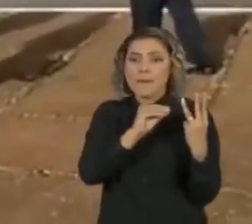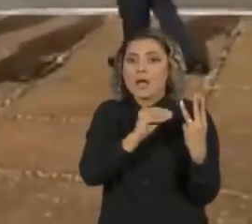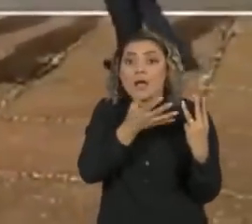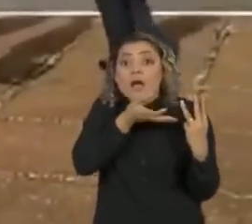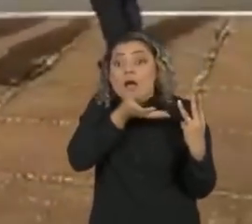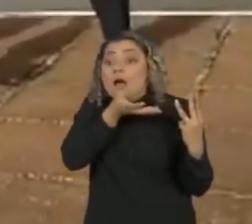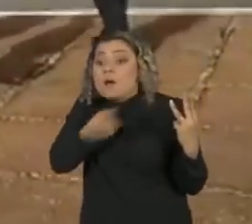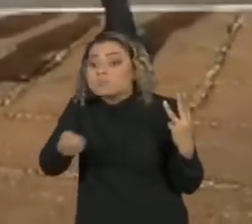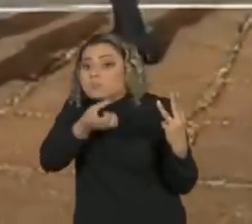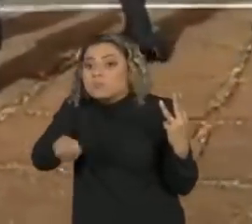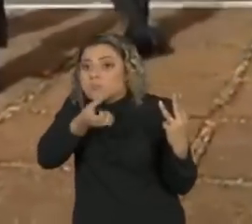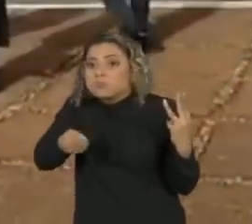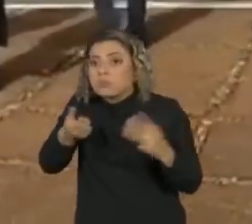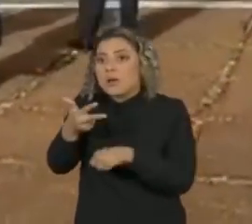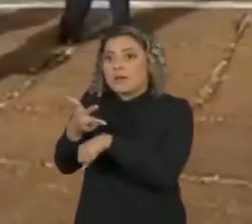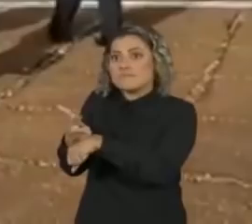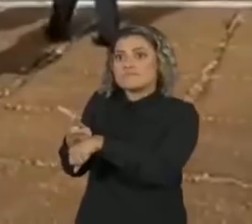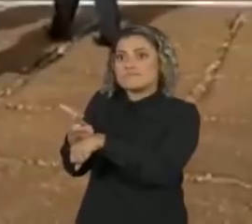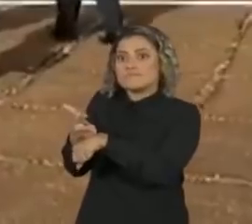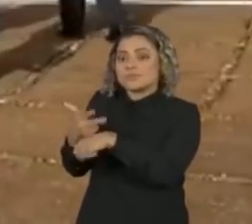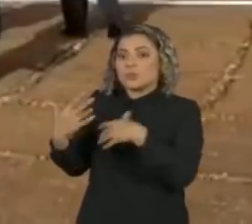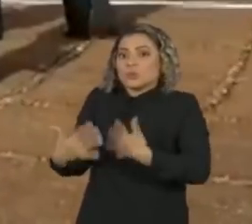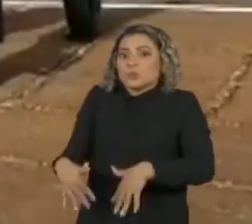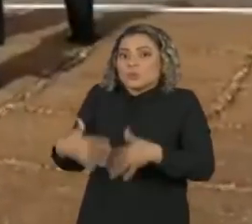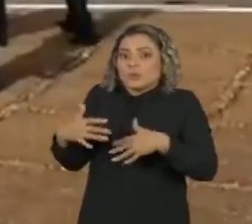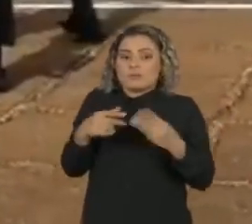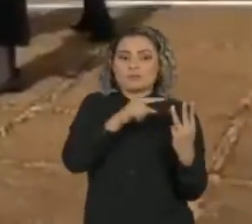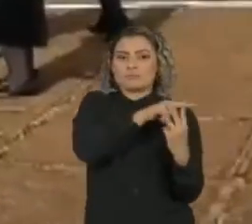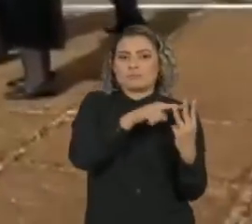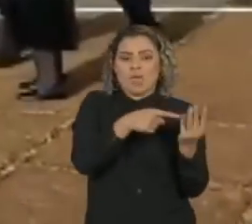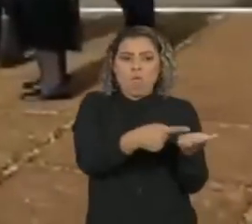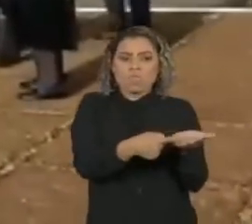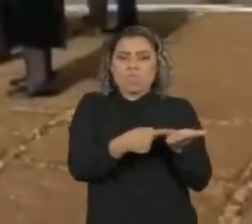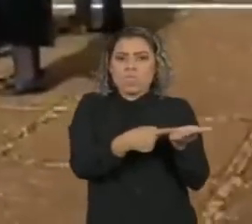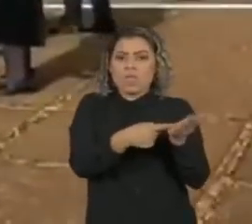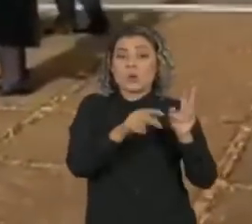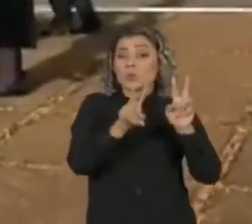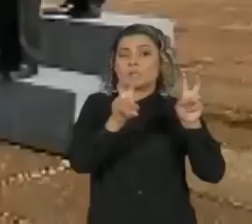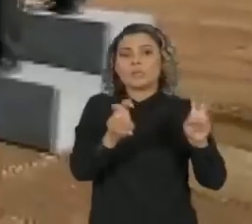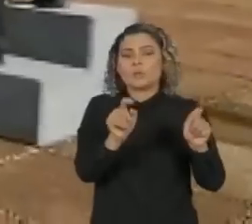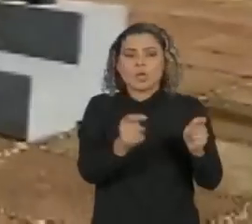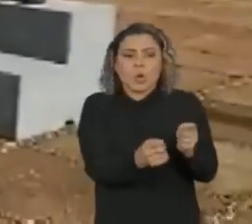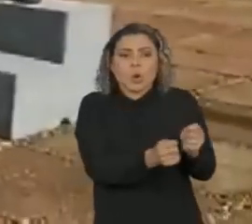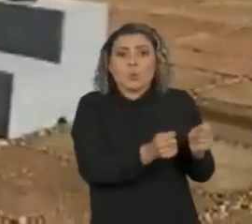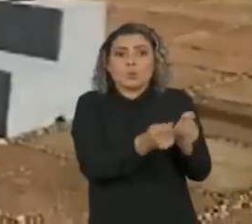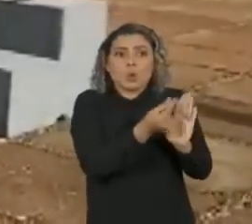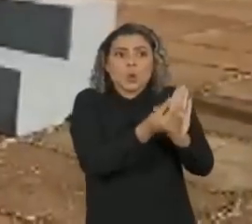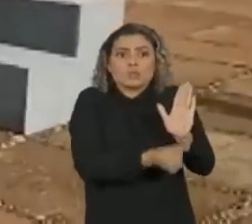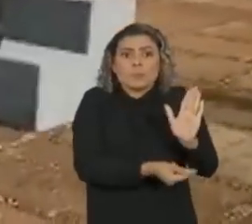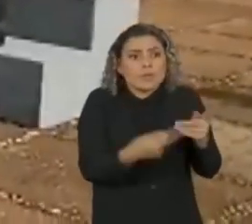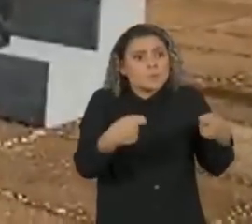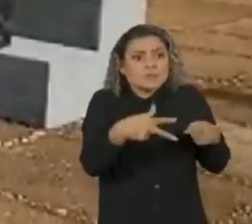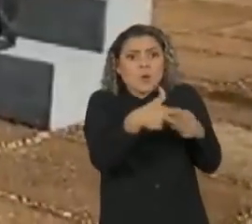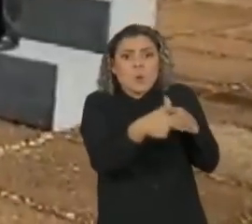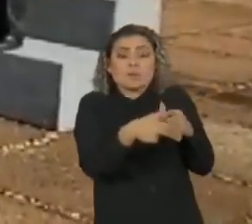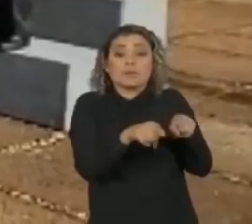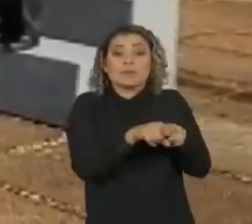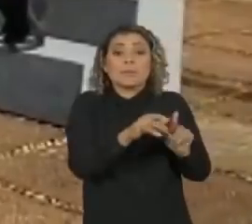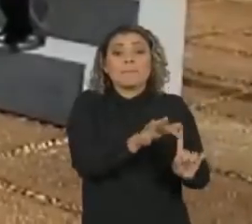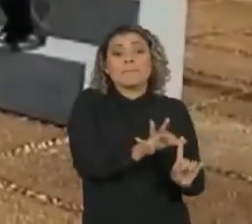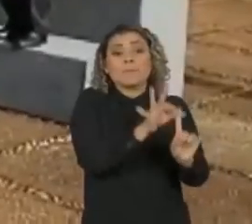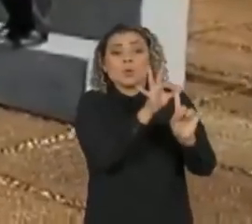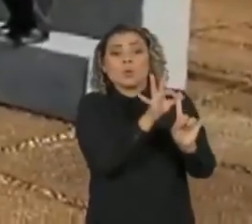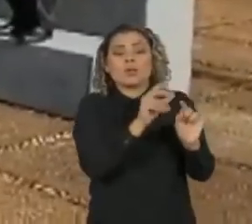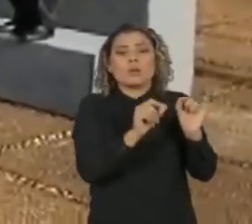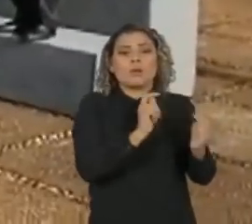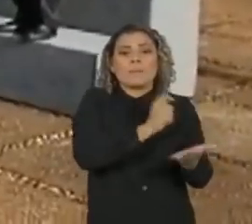áudio da conversa, que tratava da negociação com o Congresso Nacional sobre o controle do orçamento e a ordem de prioridades